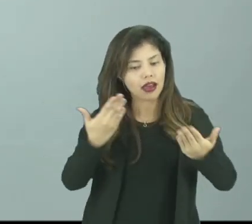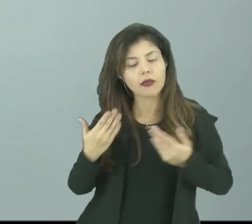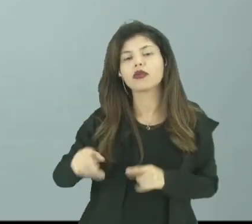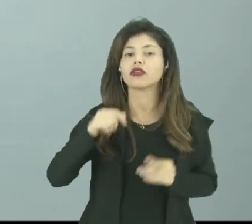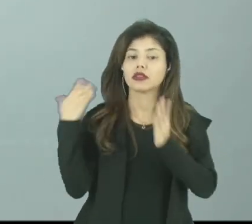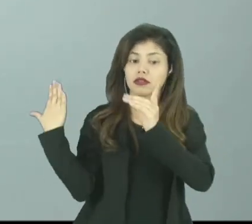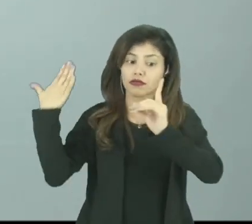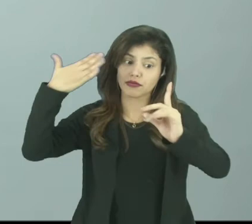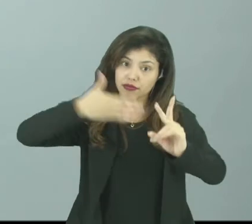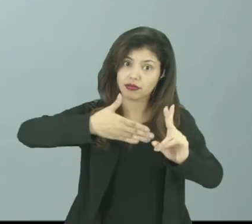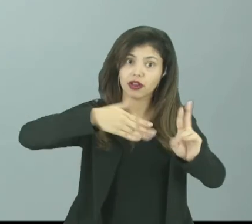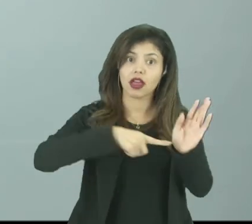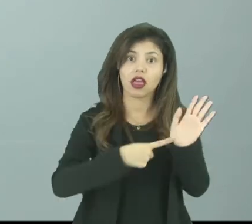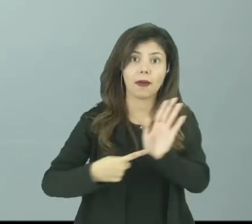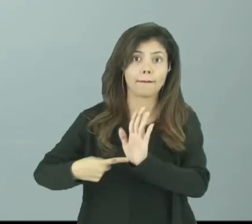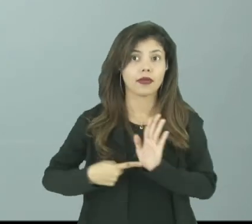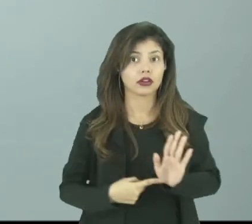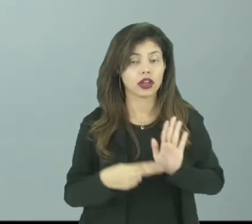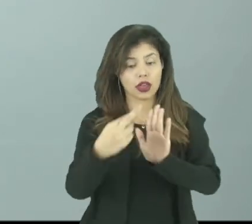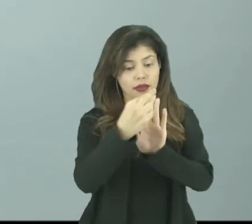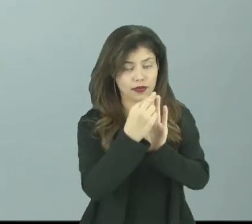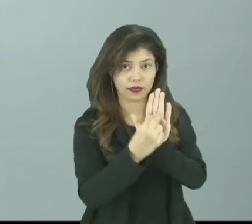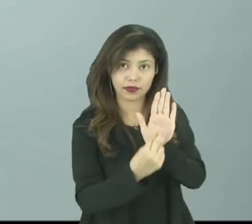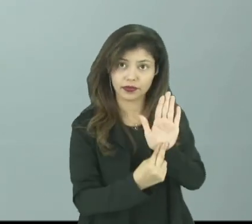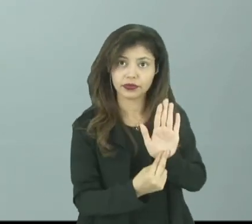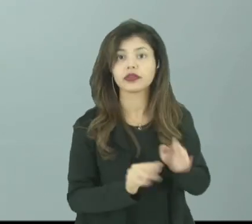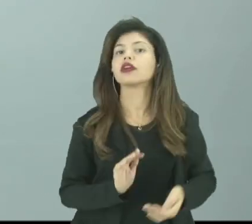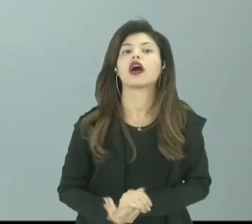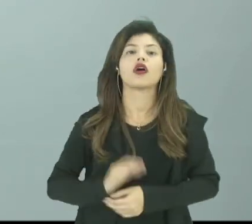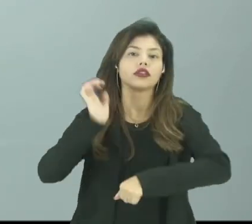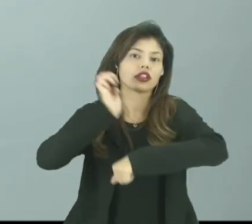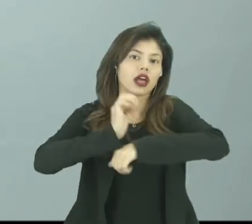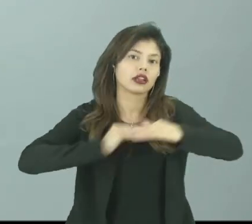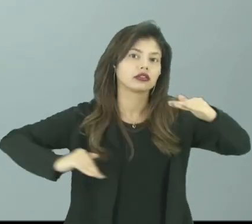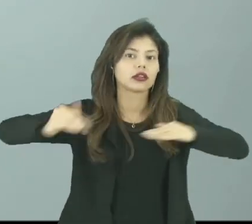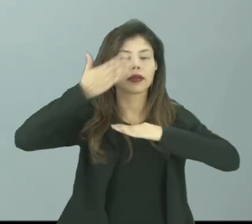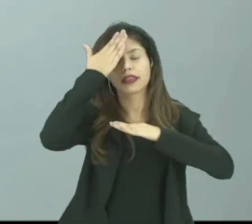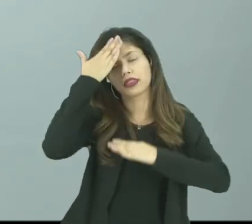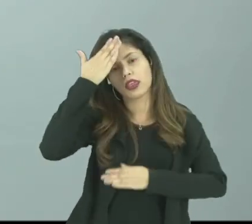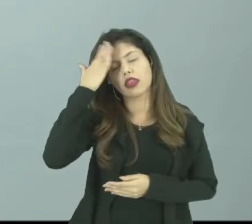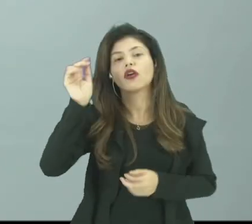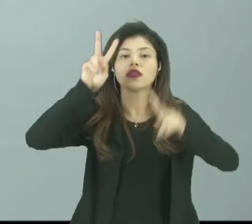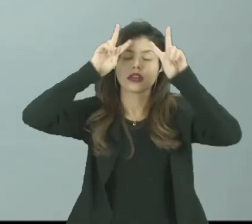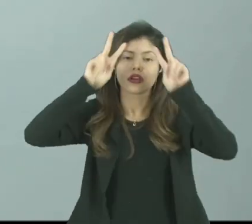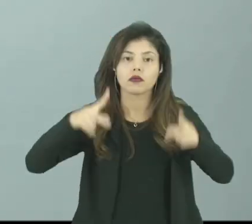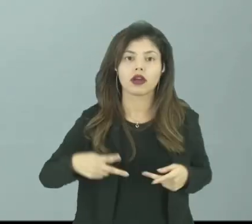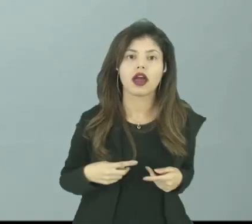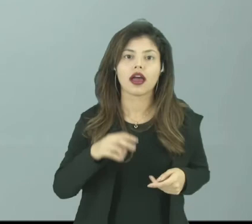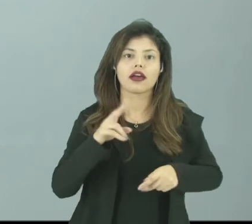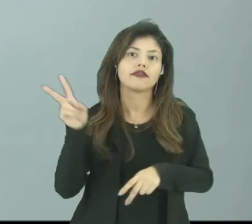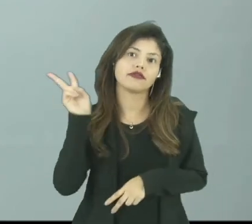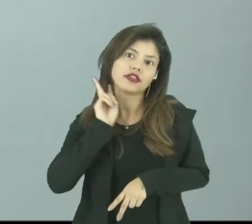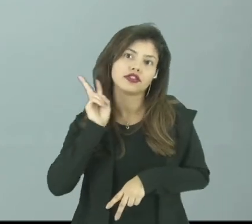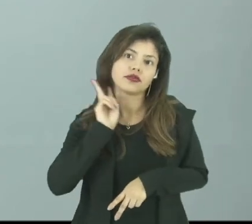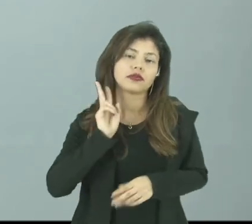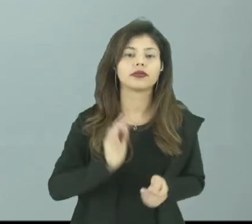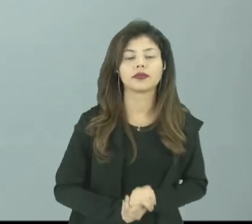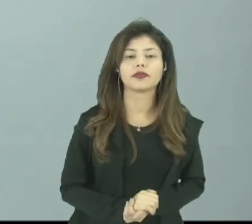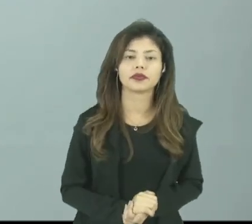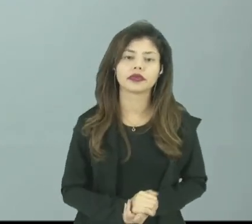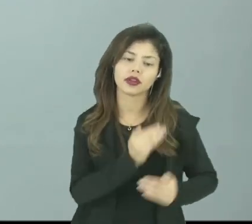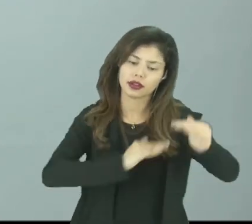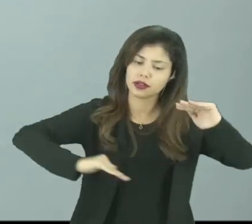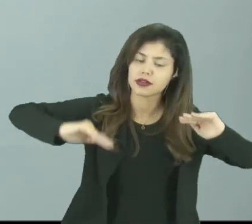são estabelecidos, né, o Estado, acima de tudo, tem que entender que o ser humano é vítima. E em cima